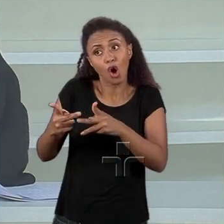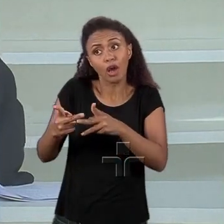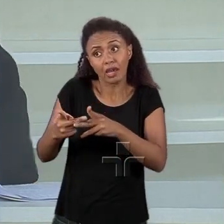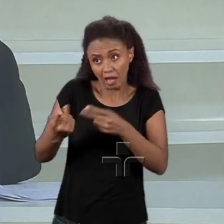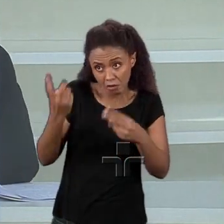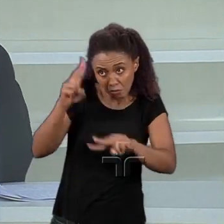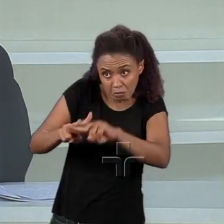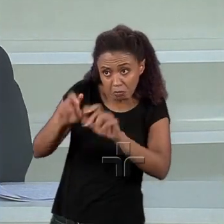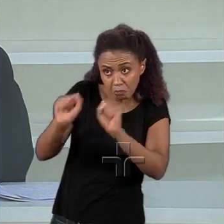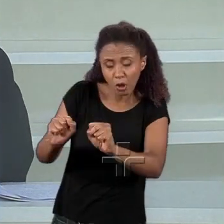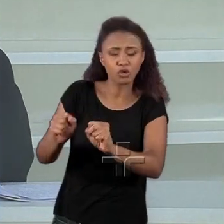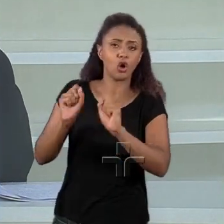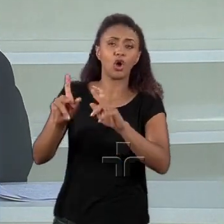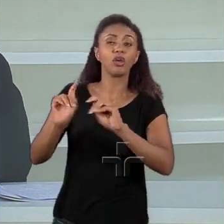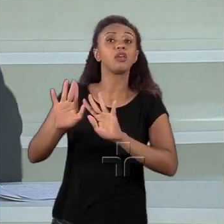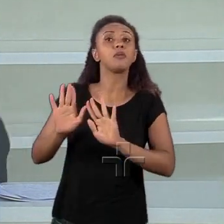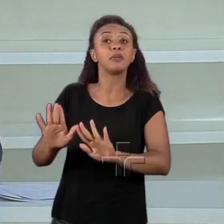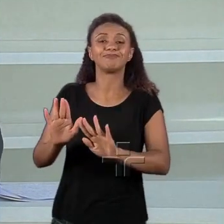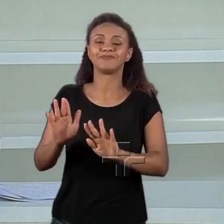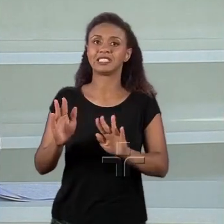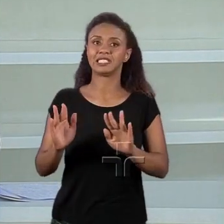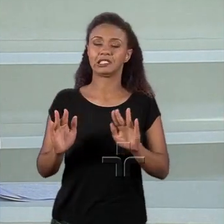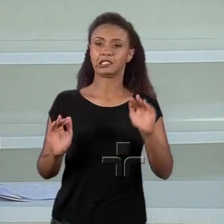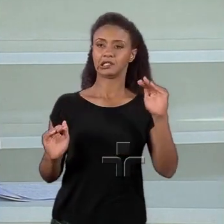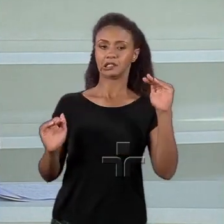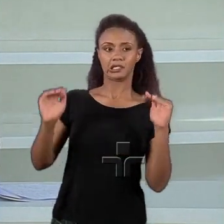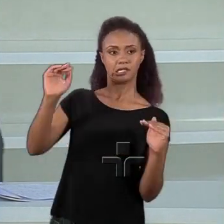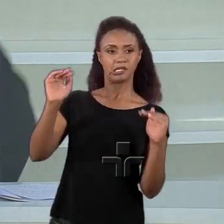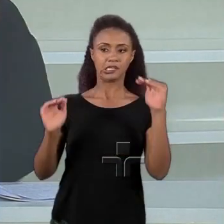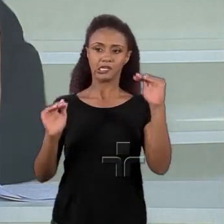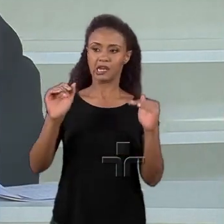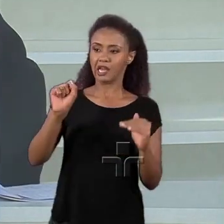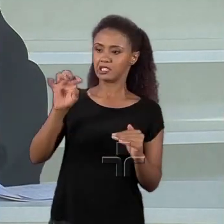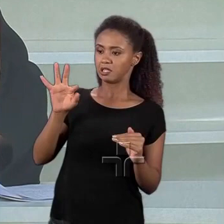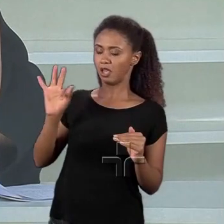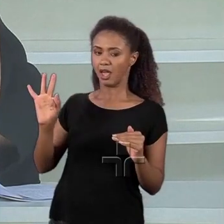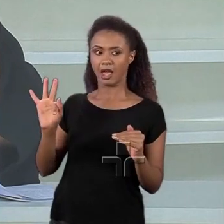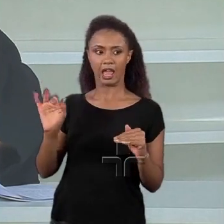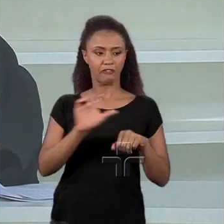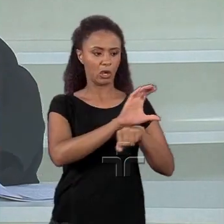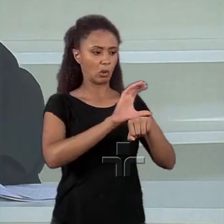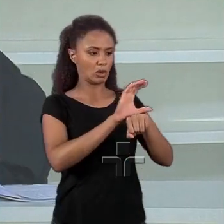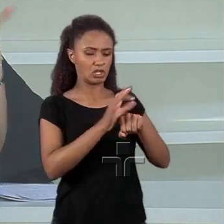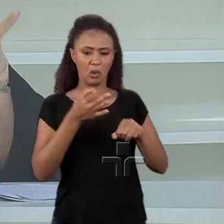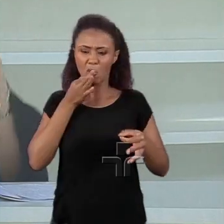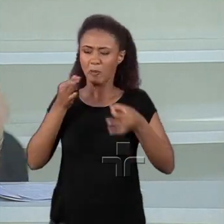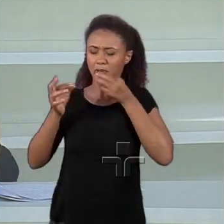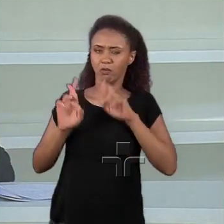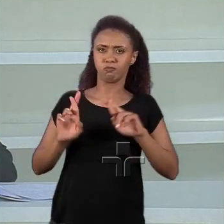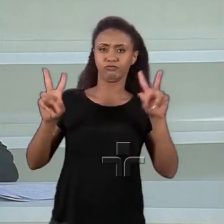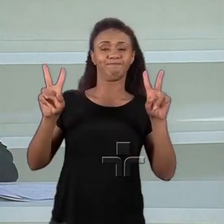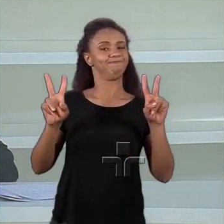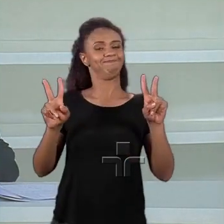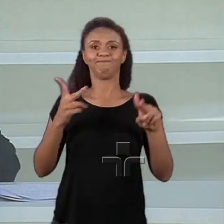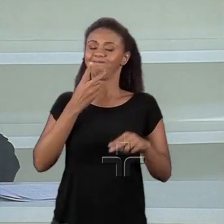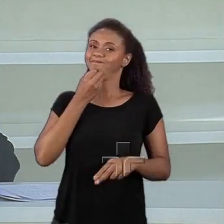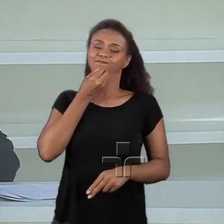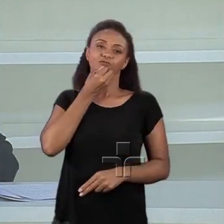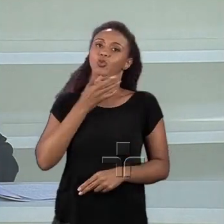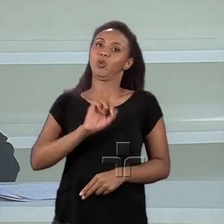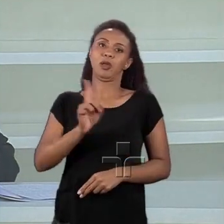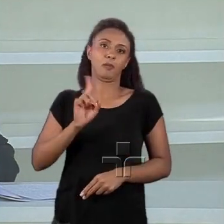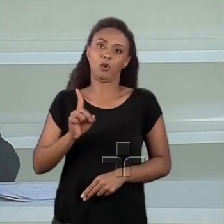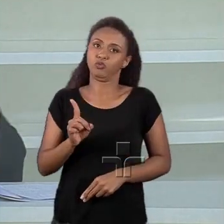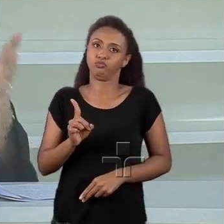favor. Mas essa diferença de decisão do Supremo de uma forma e Constituição de outra, eu acho que não é bom para ninguém. Não é bom